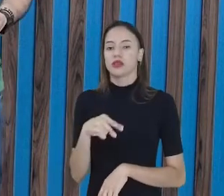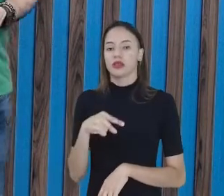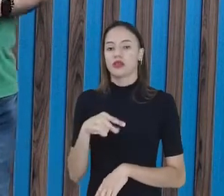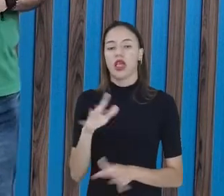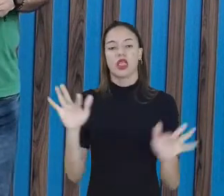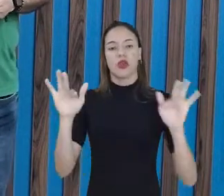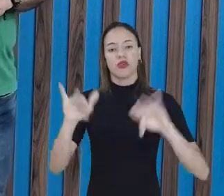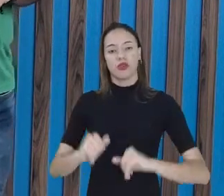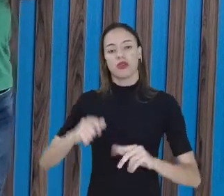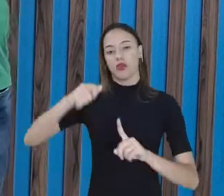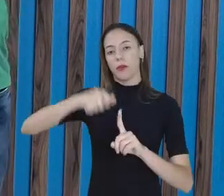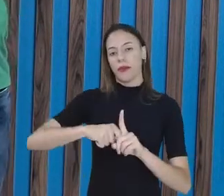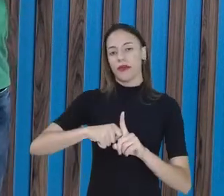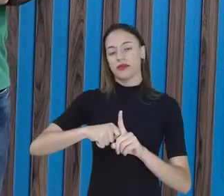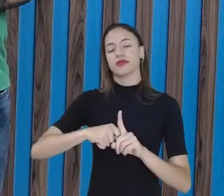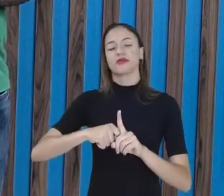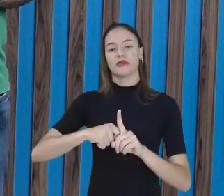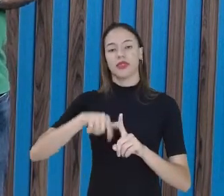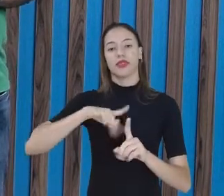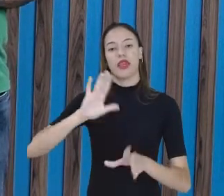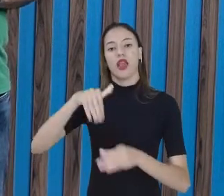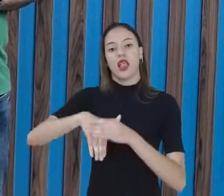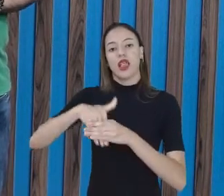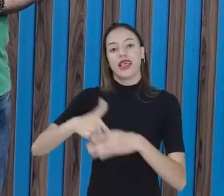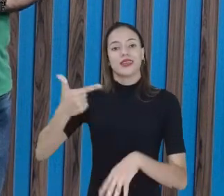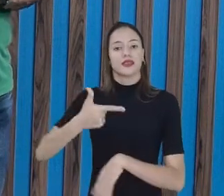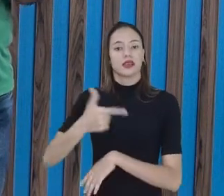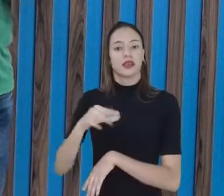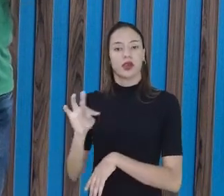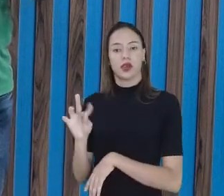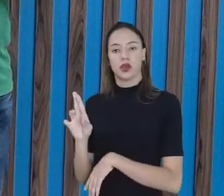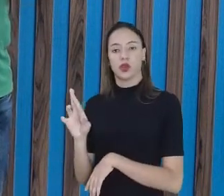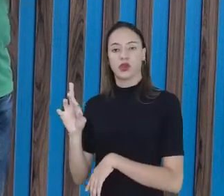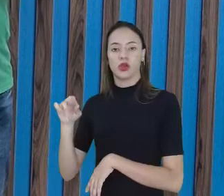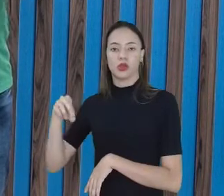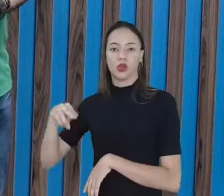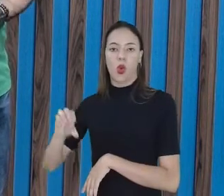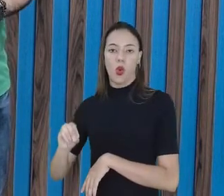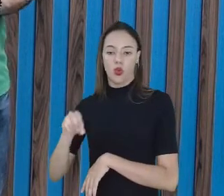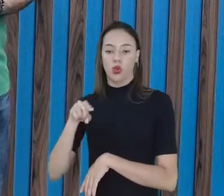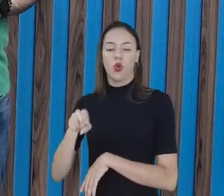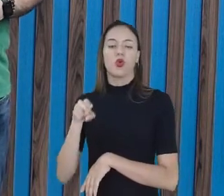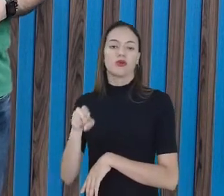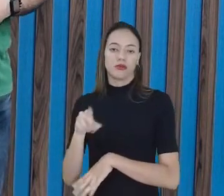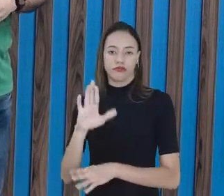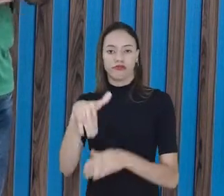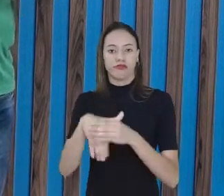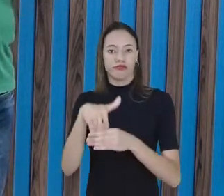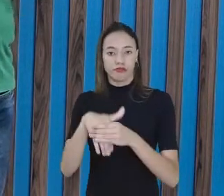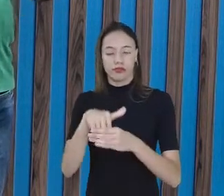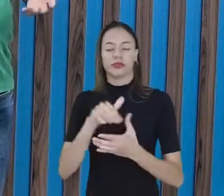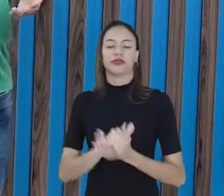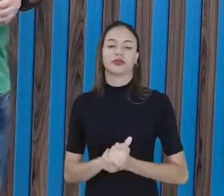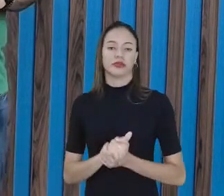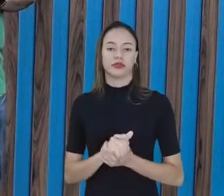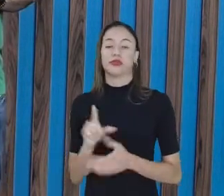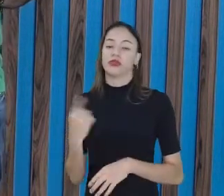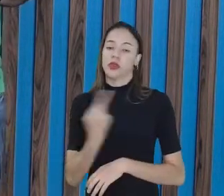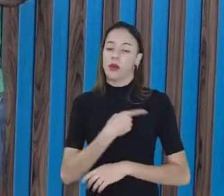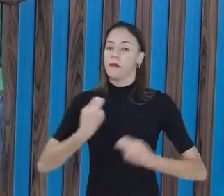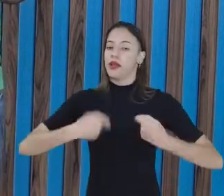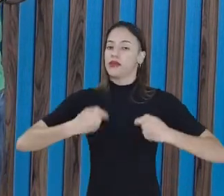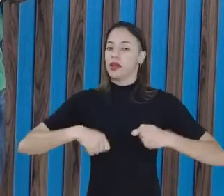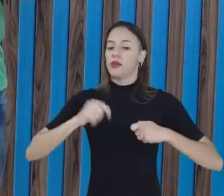final desse mês, a eleição de segundo turno, né, na verdade o segundo turno das eleições, onde nós teremos